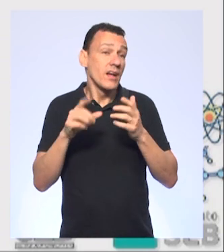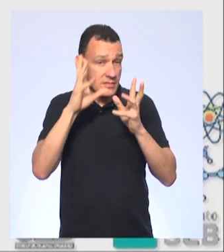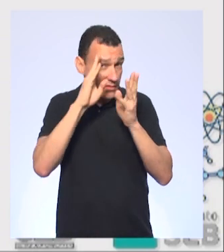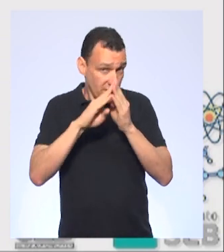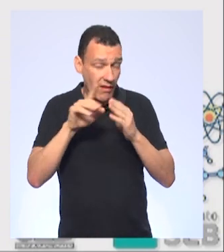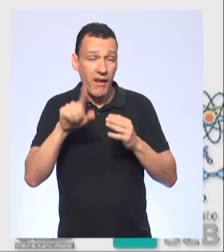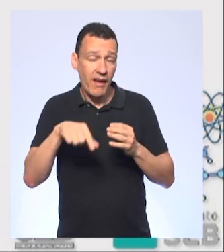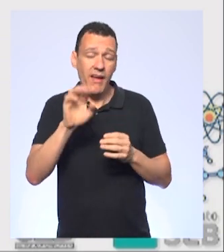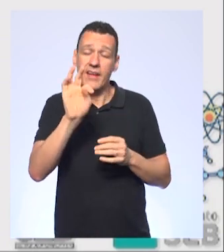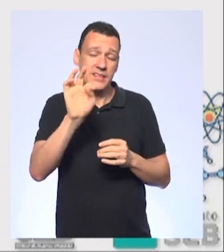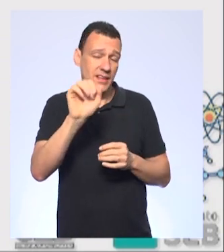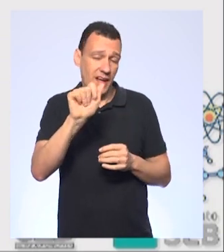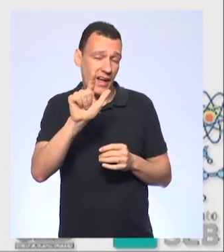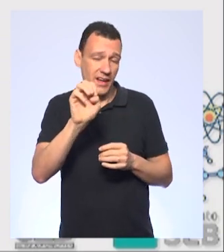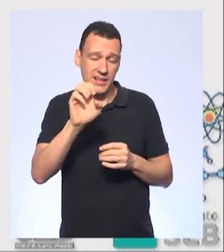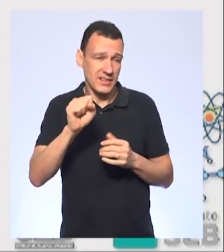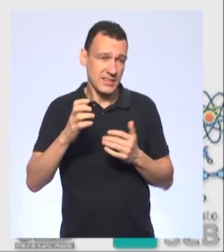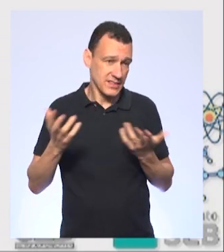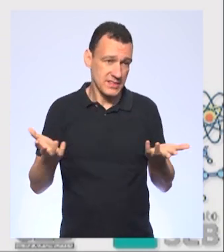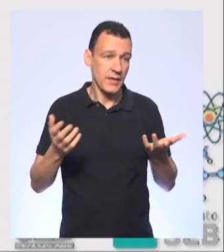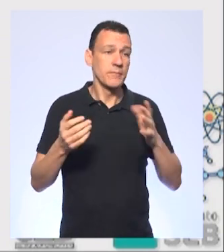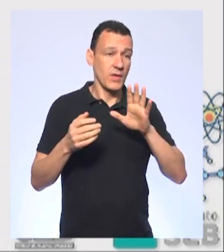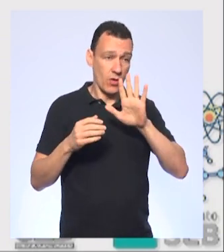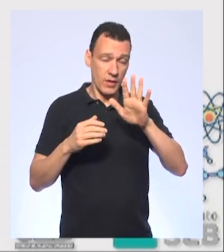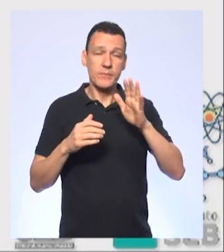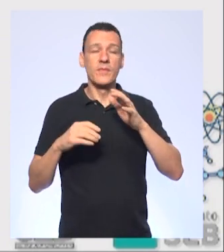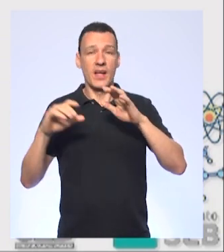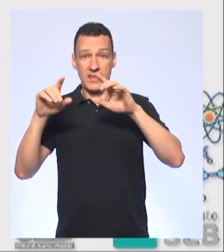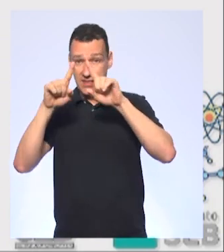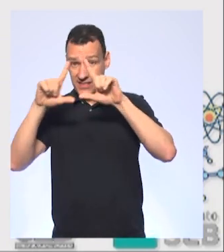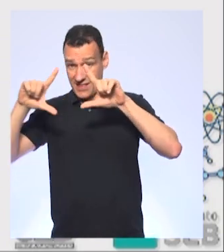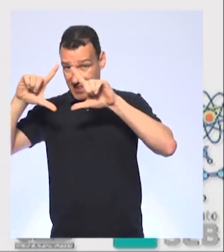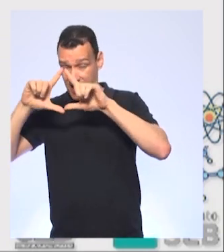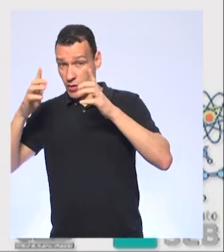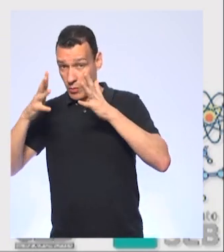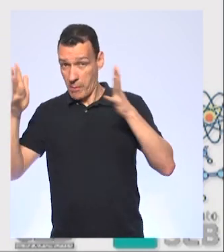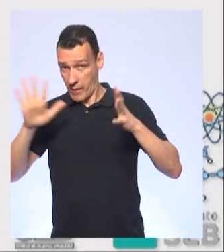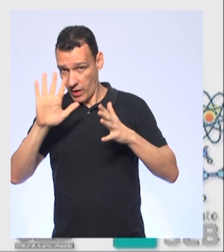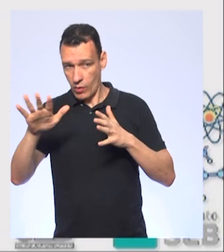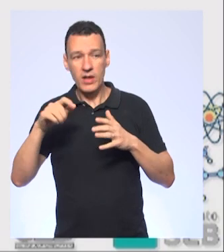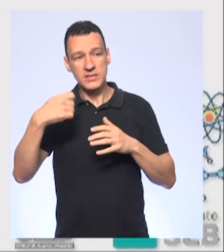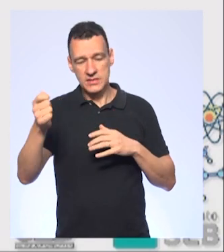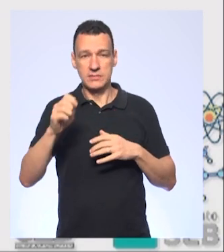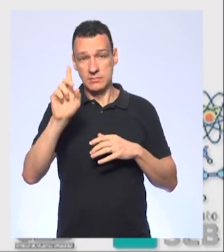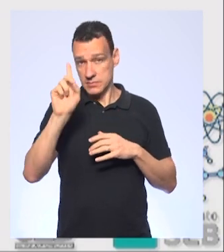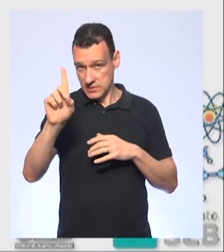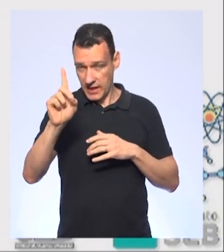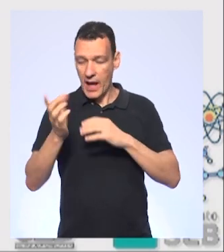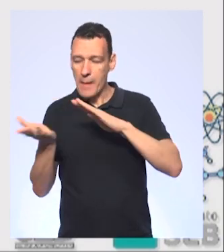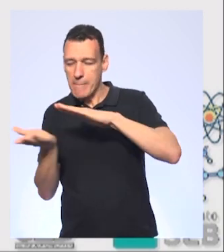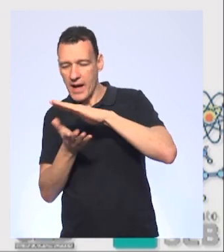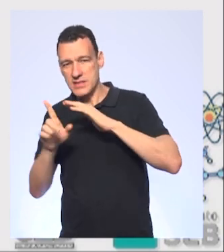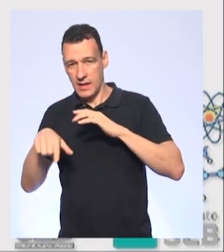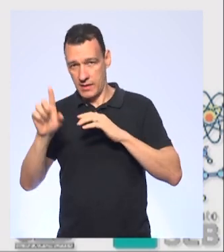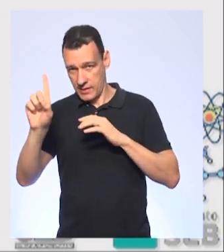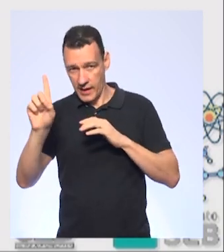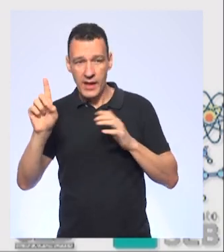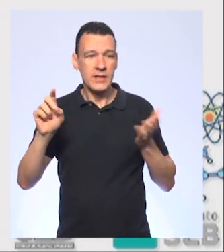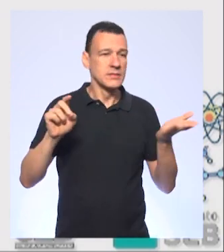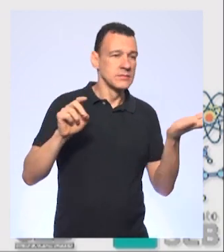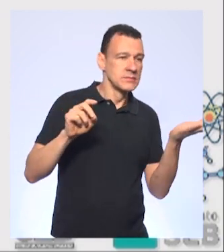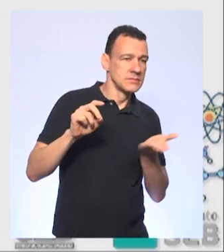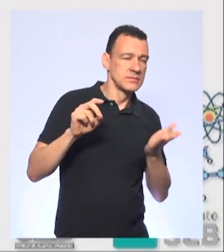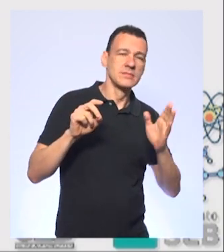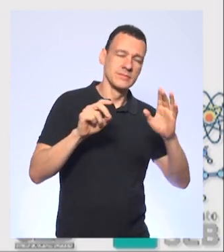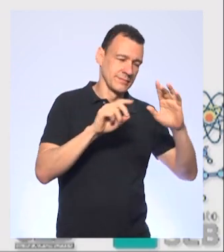Tipo, a base do triangulão, que eu chamei de D, está para a base do triangulinho, que eu estou chamando